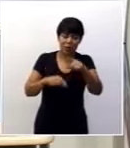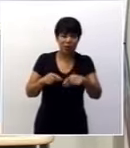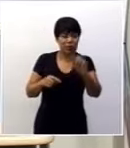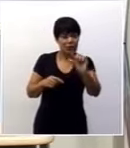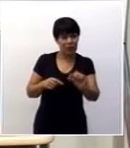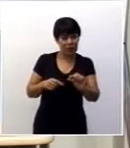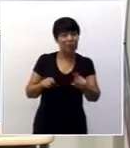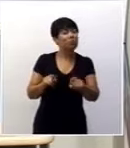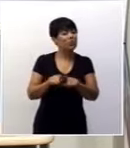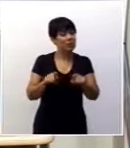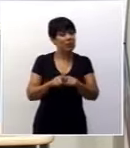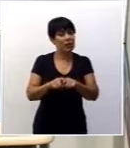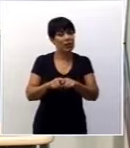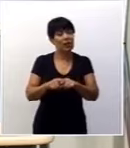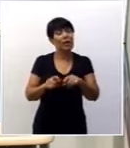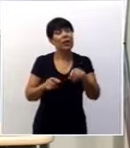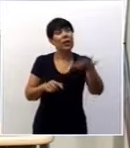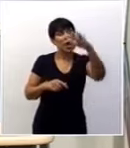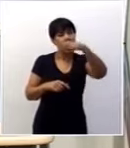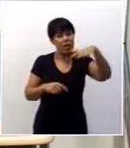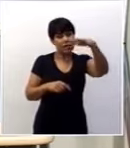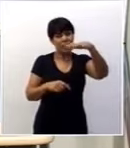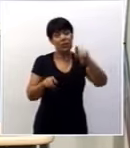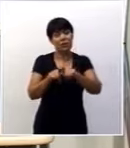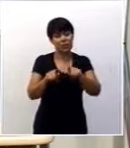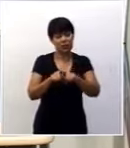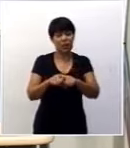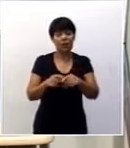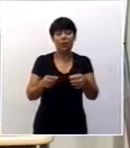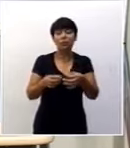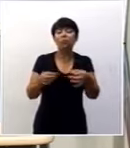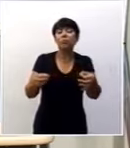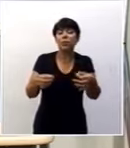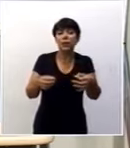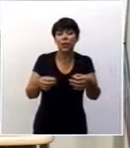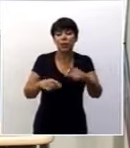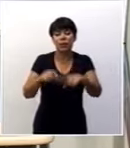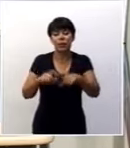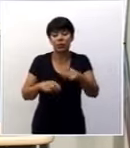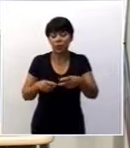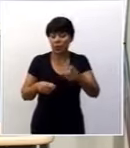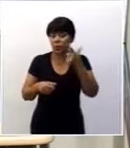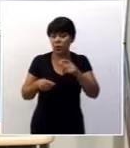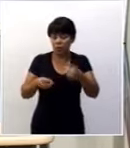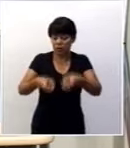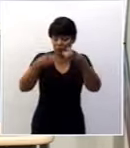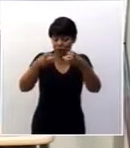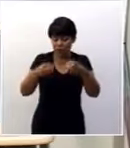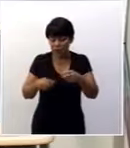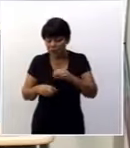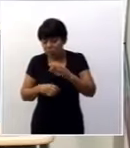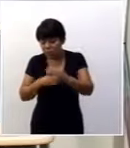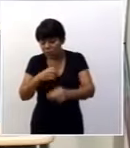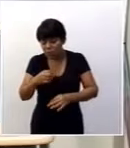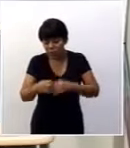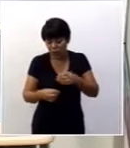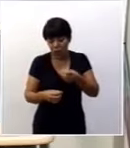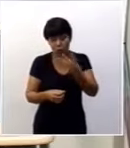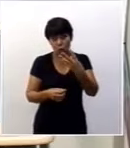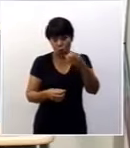espacial das imagens de satélite é isso. Até que tamanho de objeto eu consigo observar. Imagem de satélite com